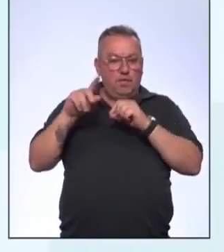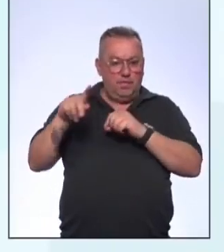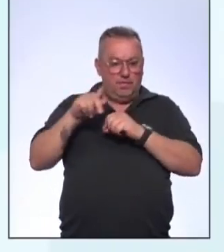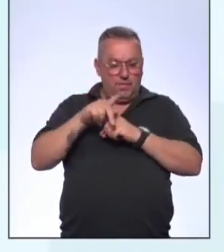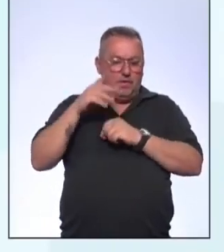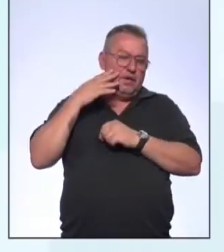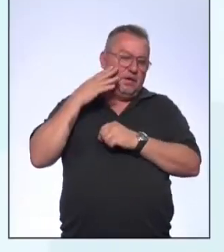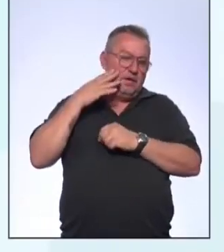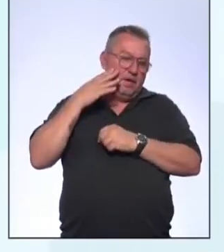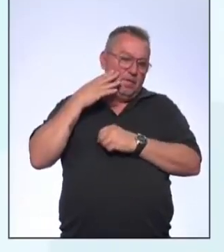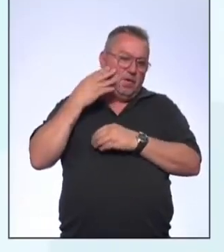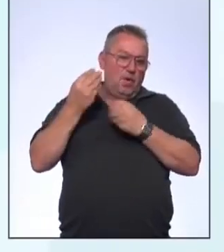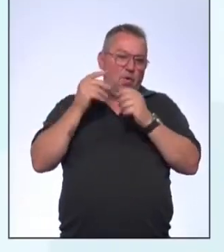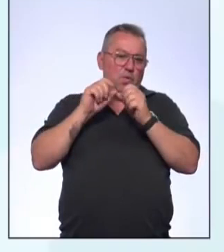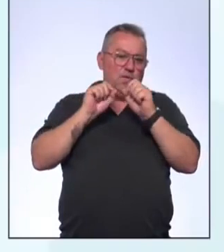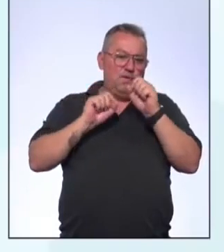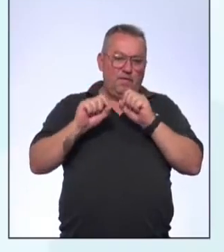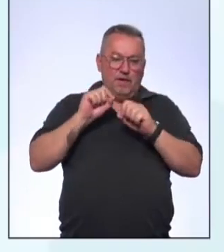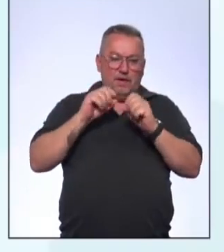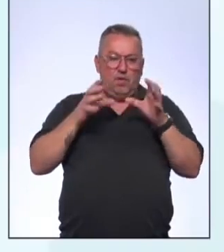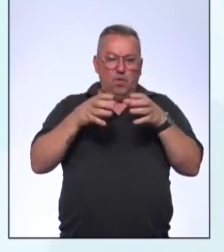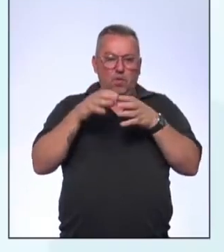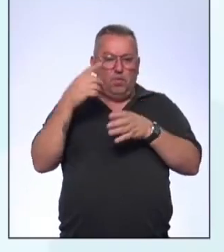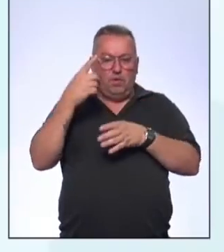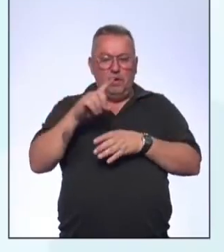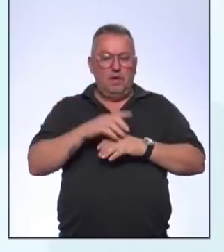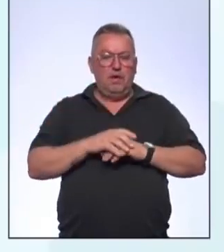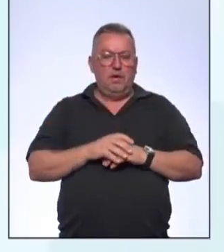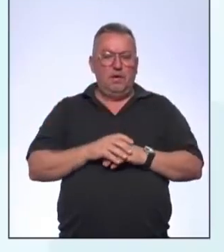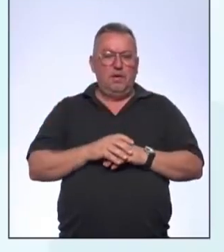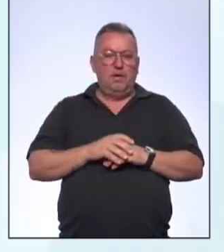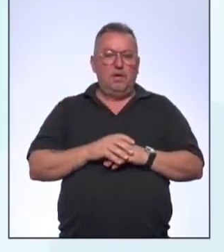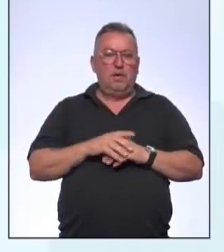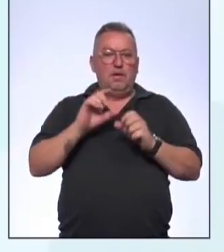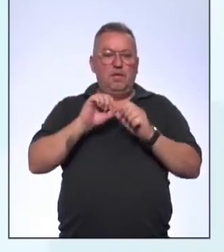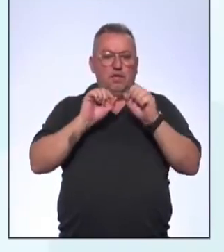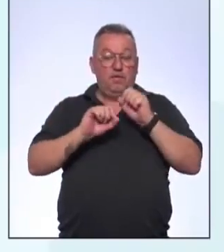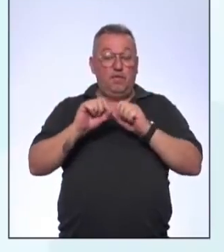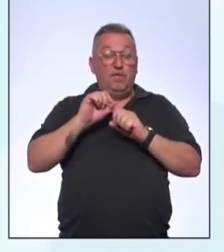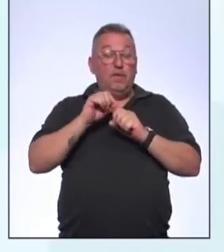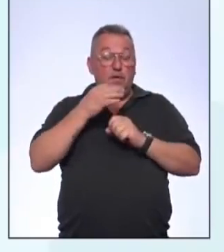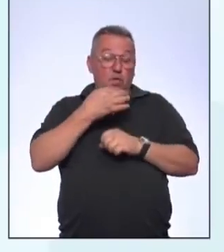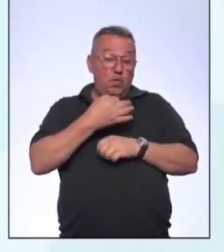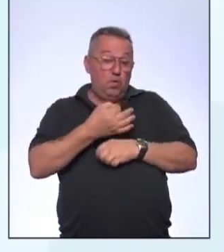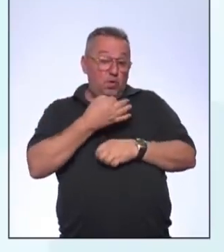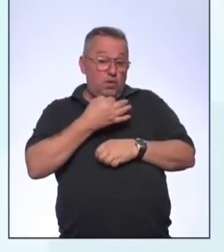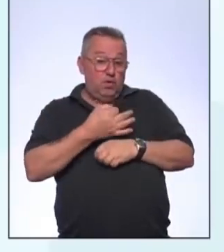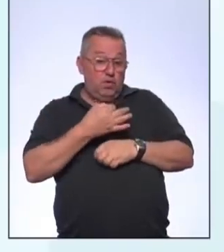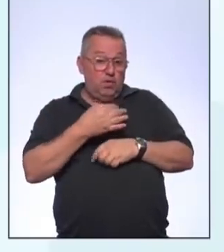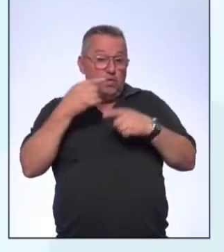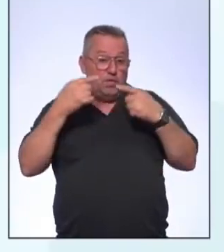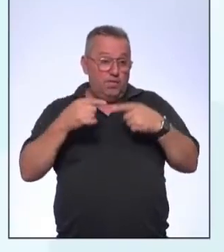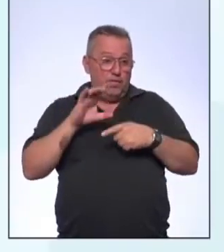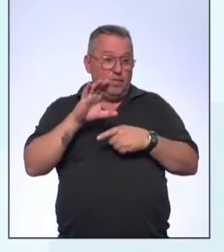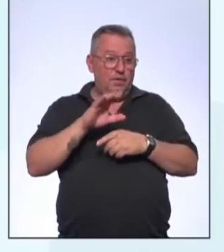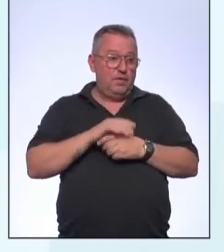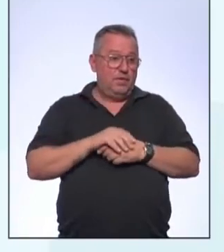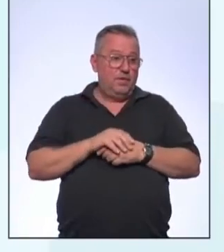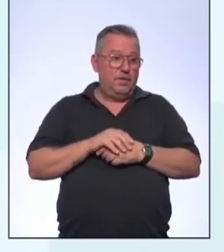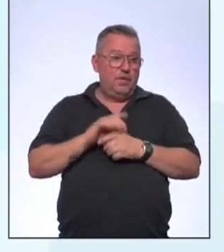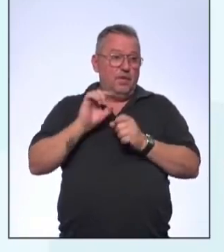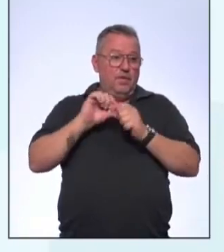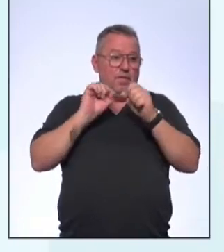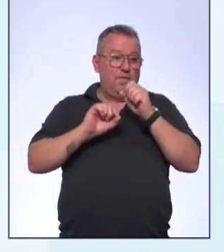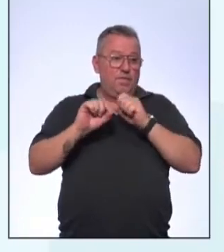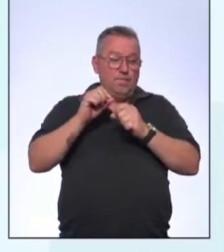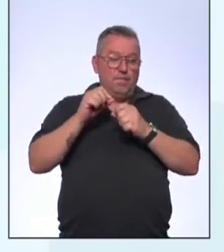que sabe como que está a turma dele, não somos nós. Então a gente faz sugestões, tá? Então o desafio aqui é esse, ó. Faça